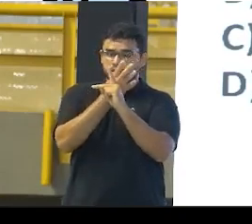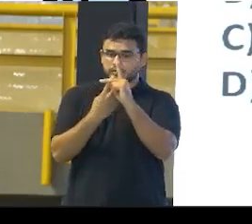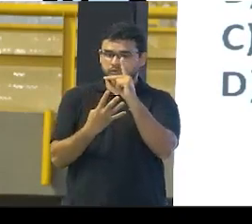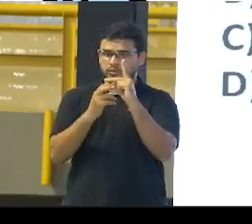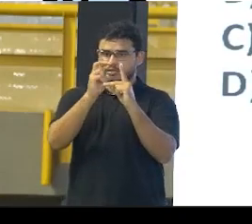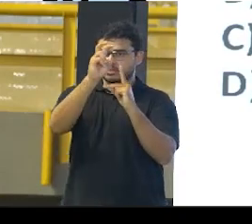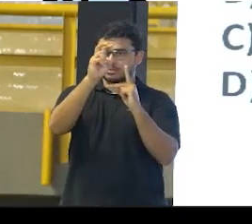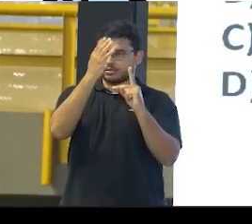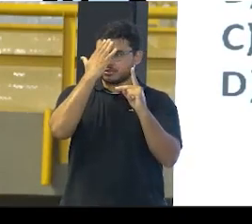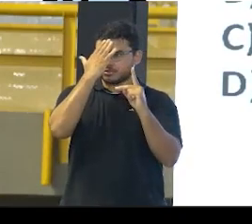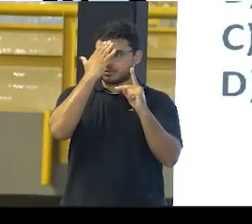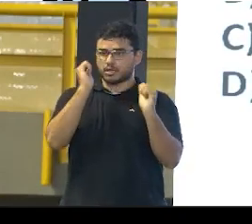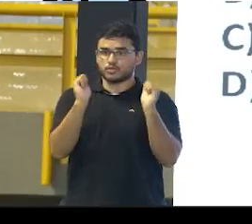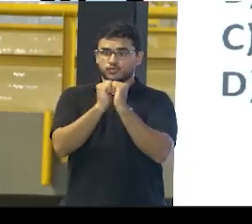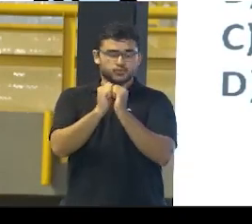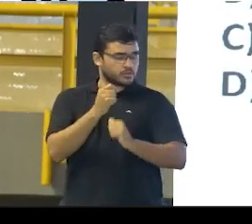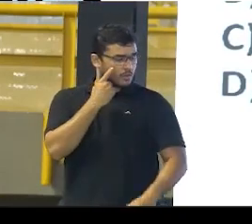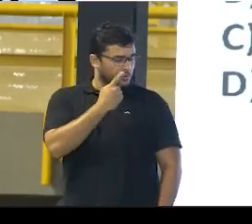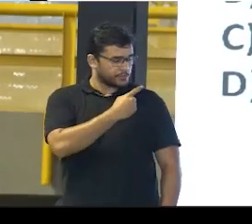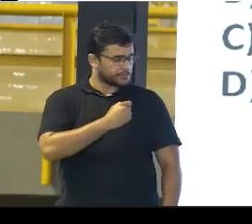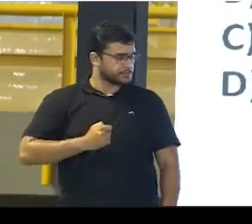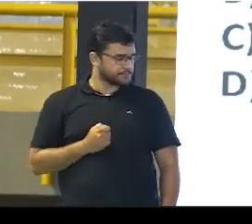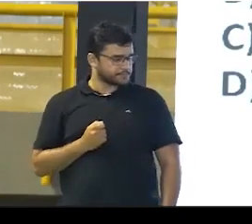aqui, e eu tenho